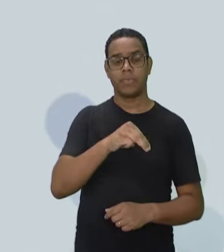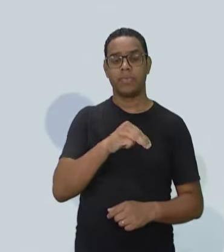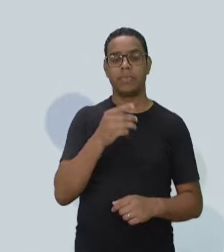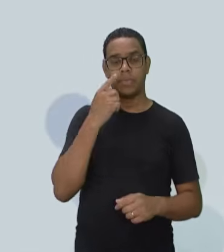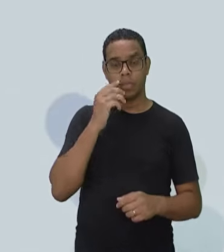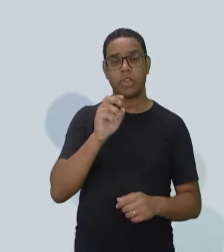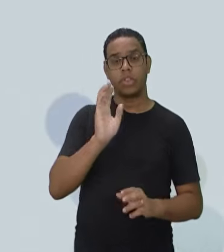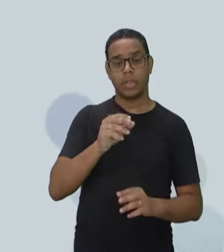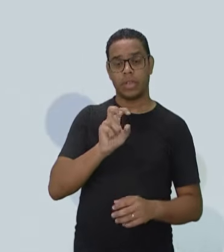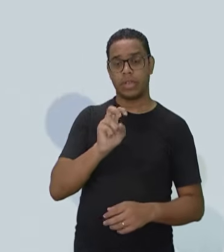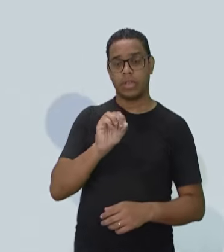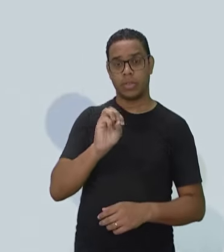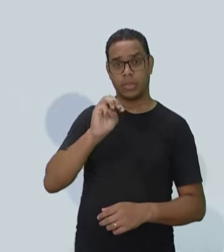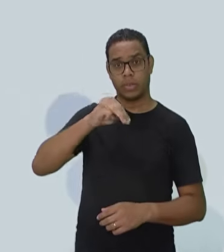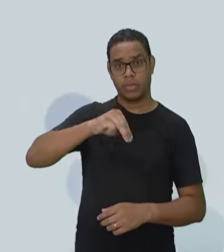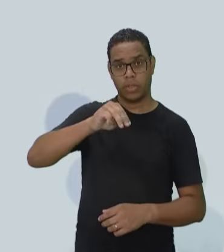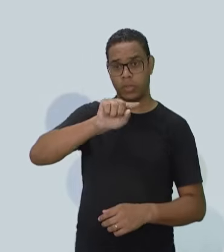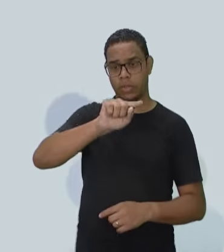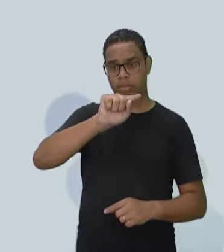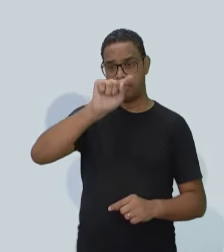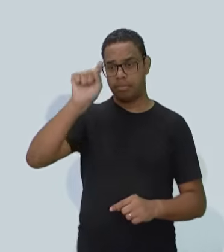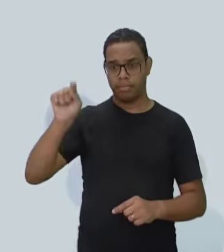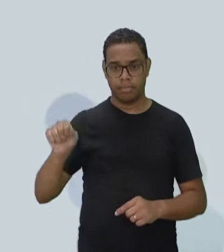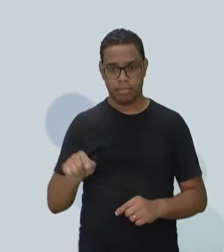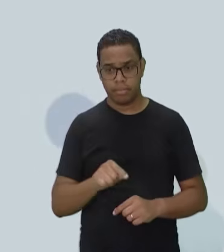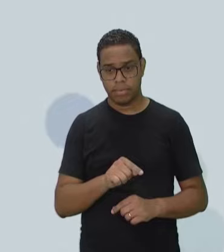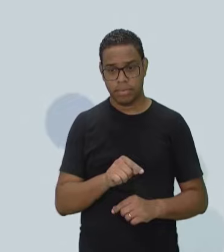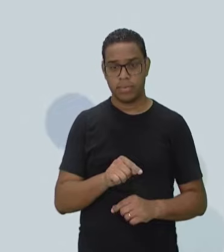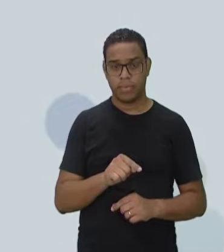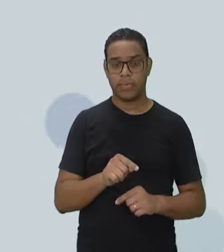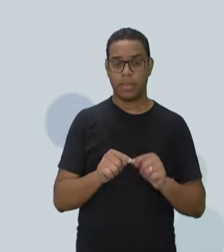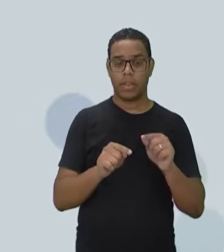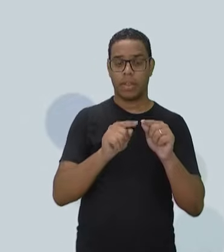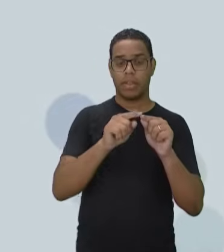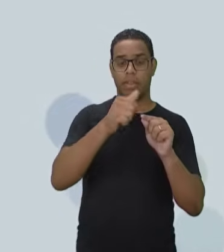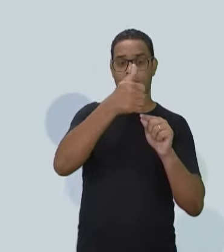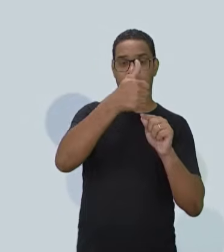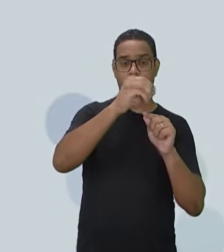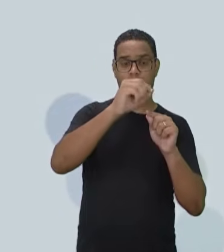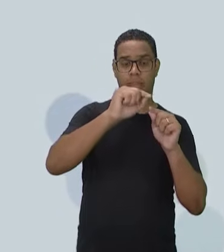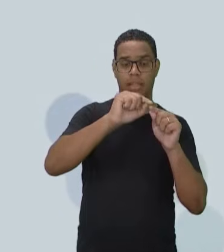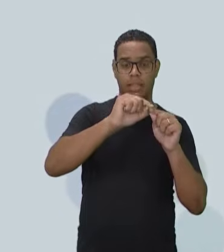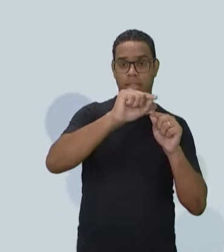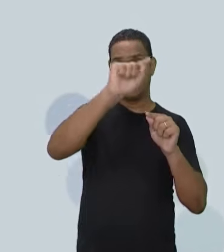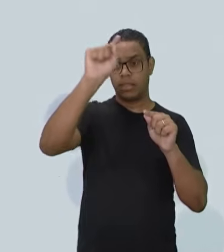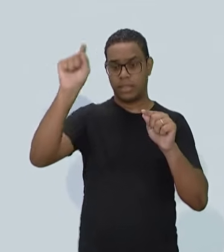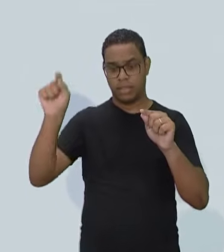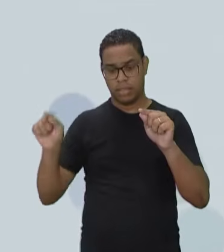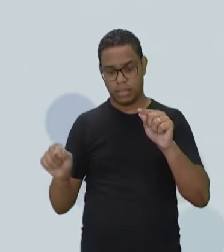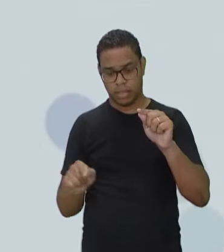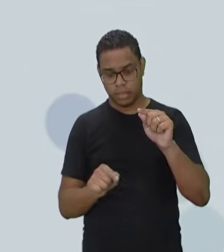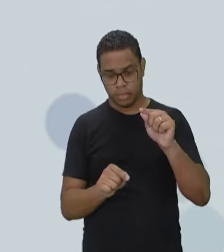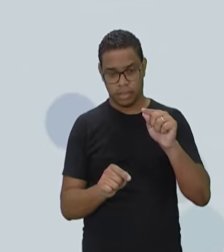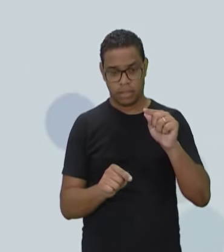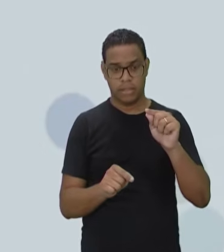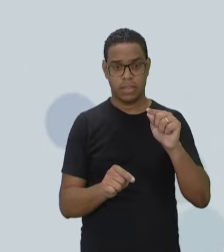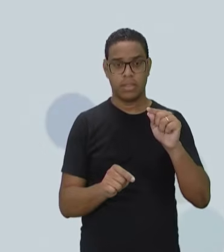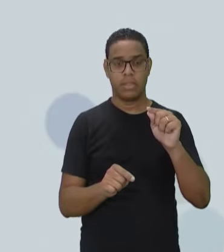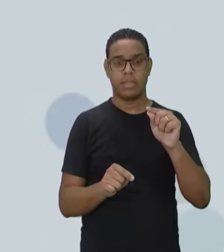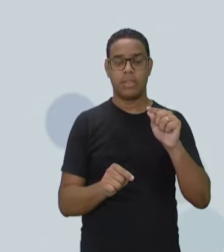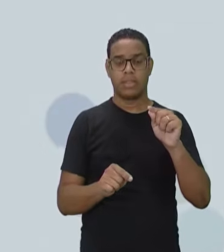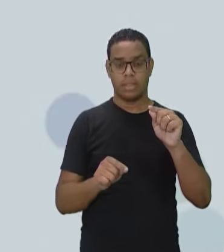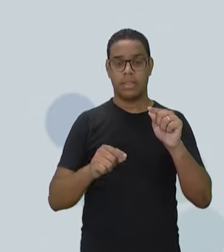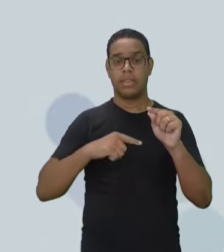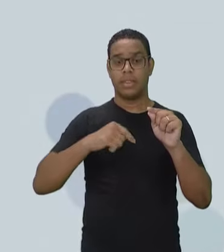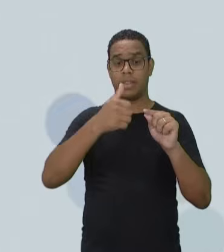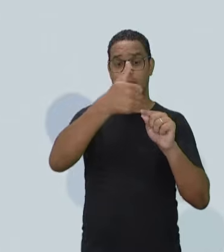caminhou 50 minutos do ponteiro do 10 até lá no